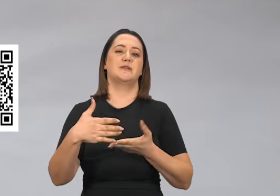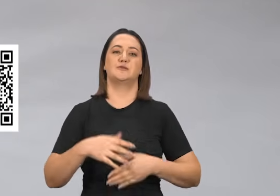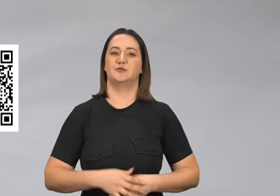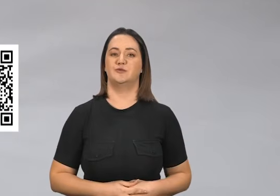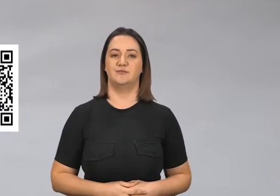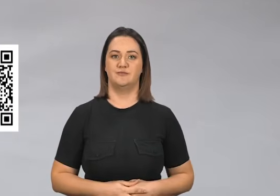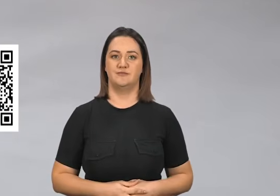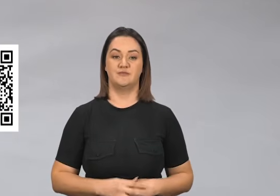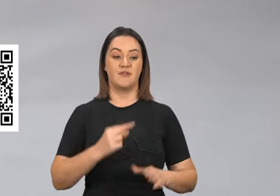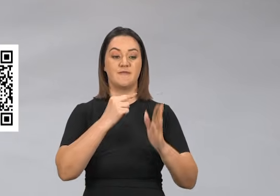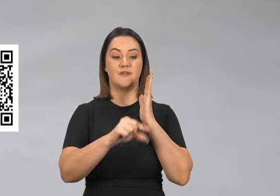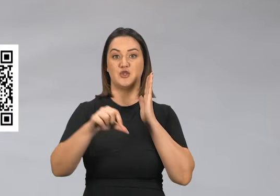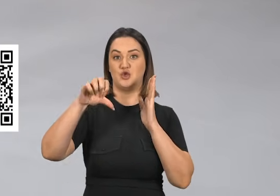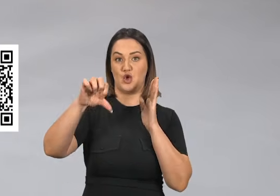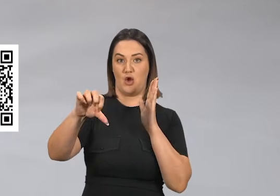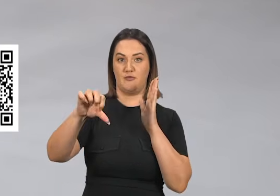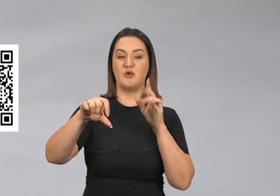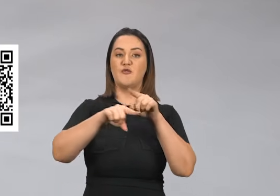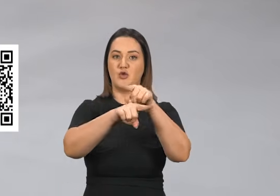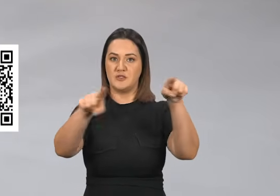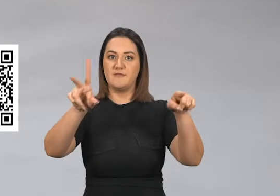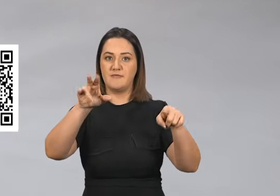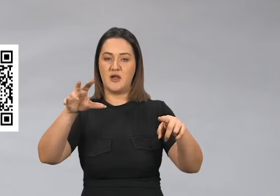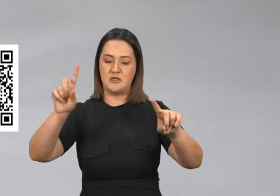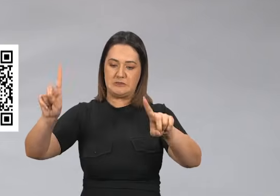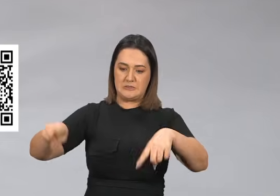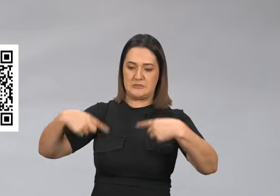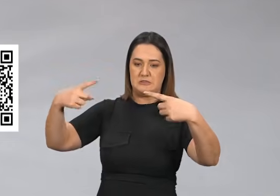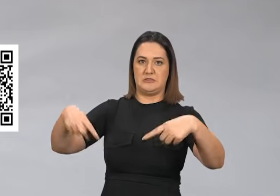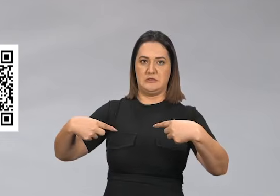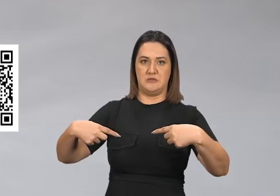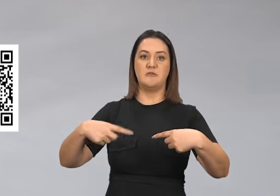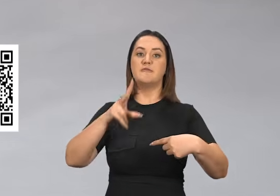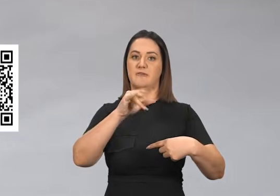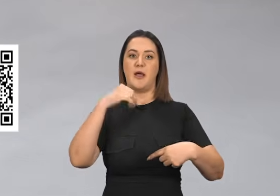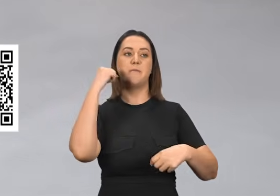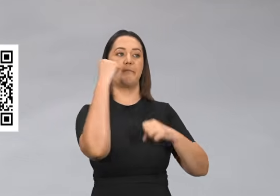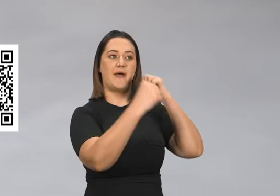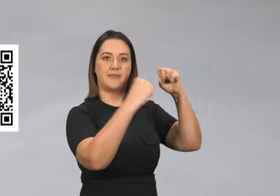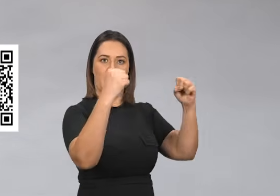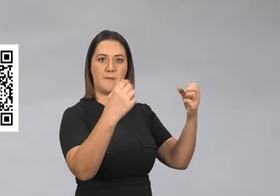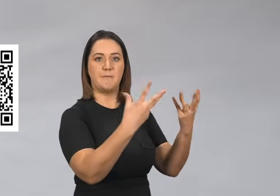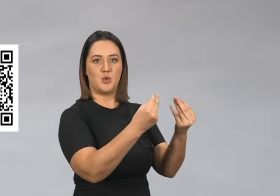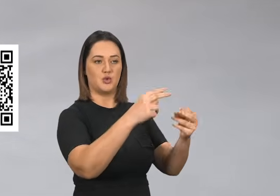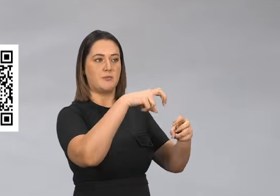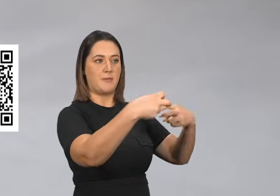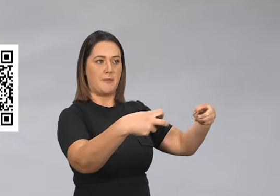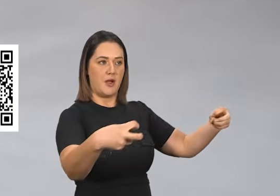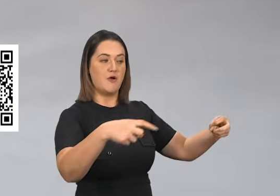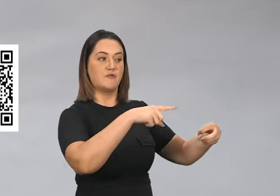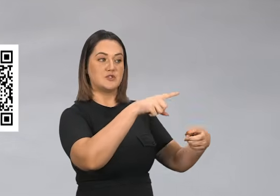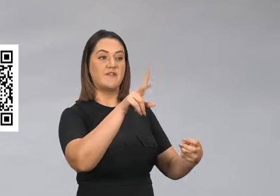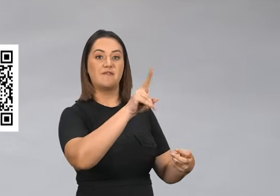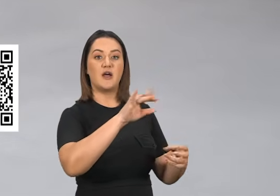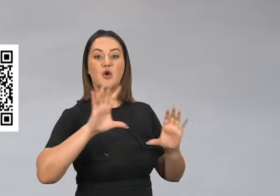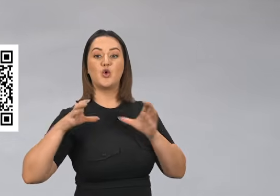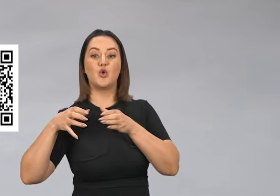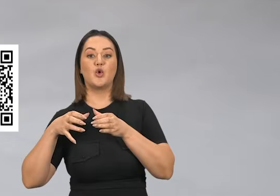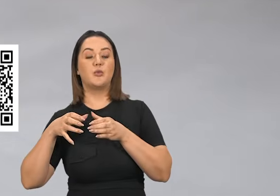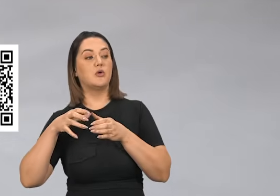dores. Aí o verso 9, ele fala assim, vocês serão atribulados, vos matarão, ele fala,